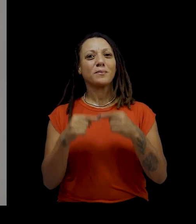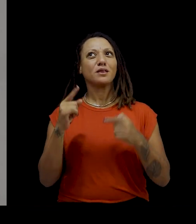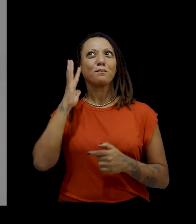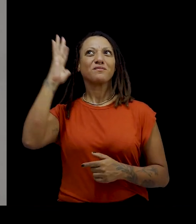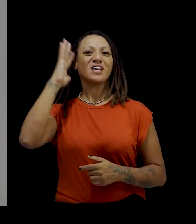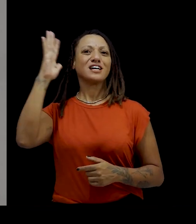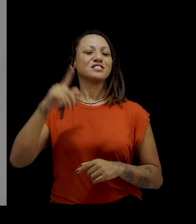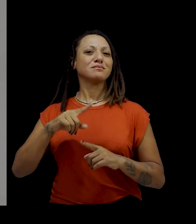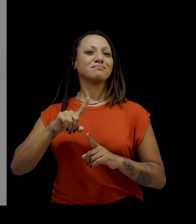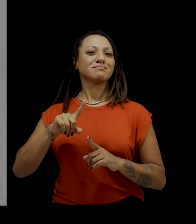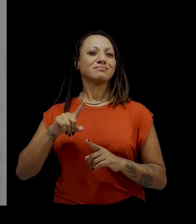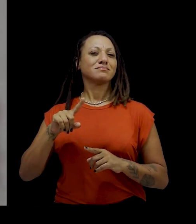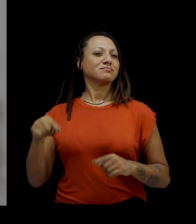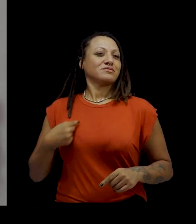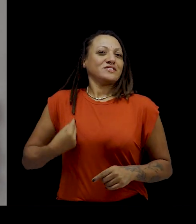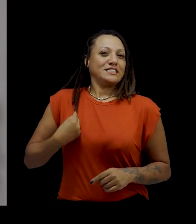viagem existencial, assim, sabe?